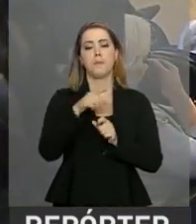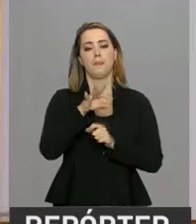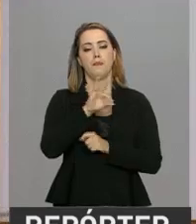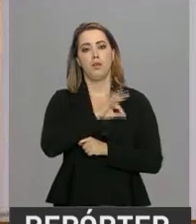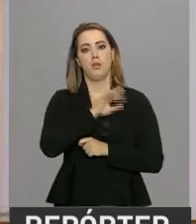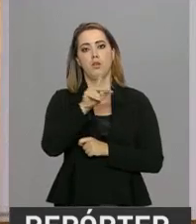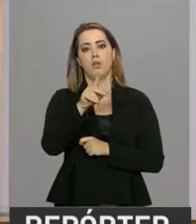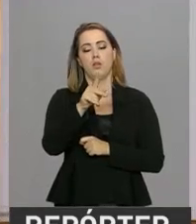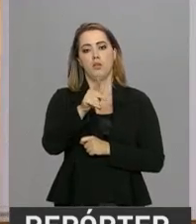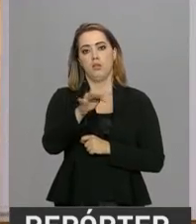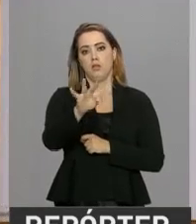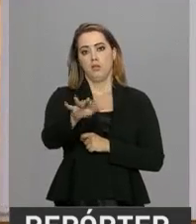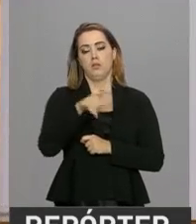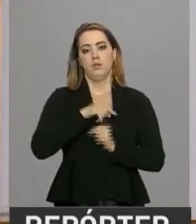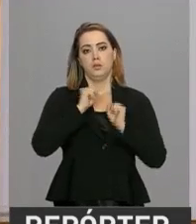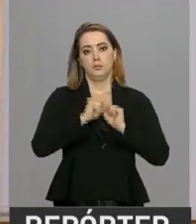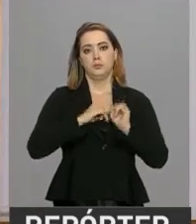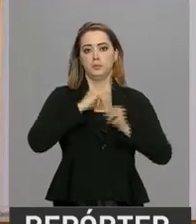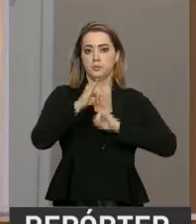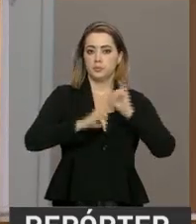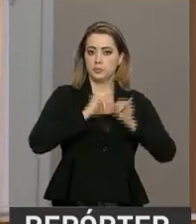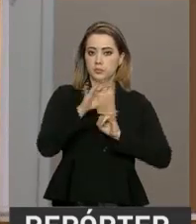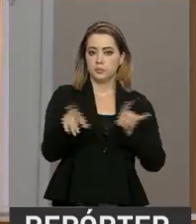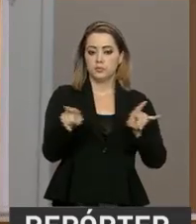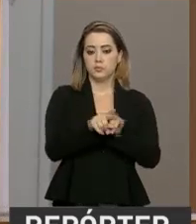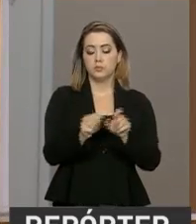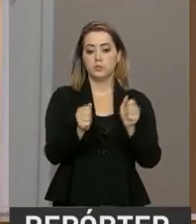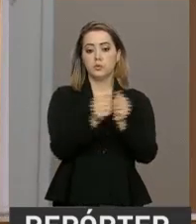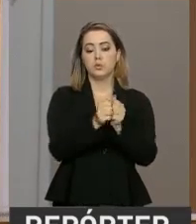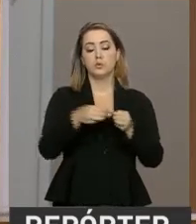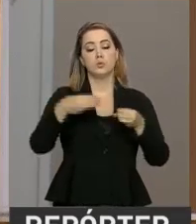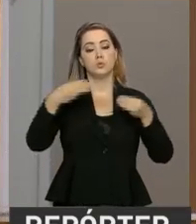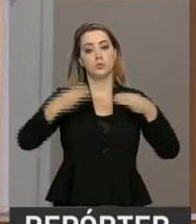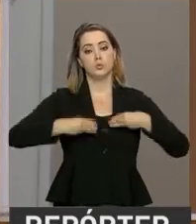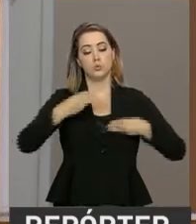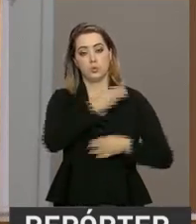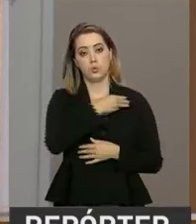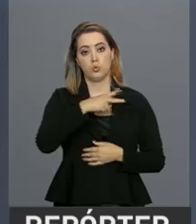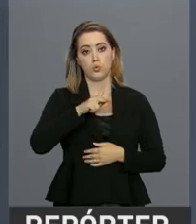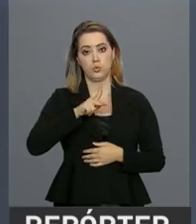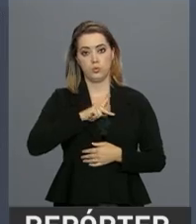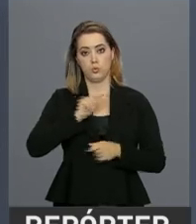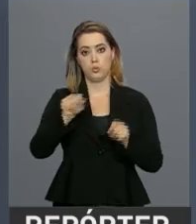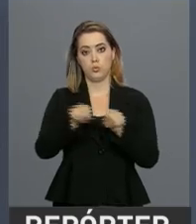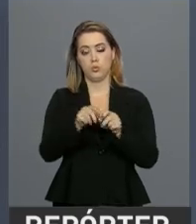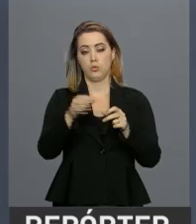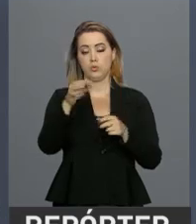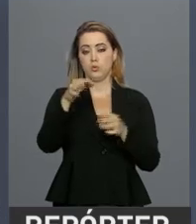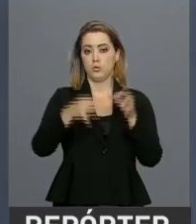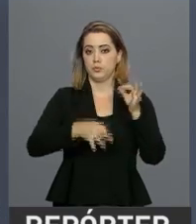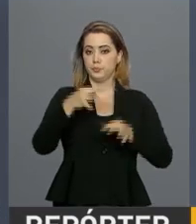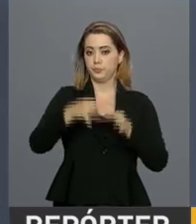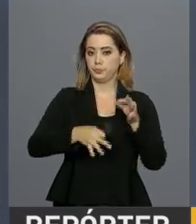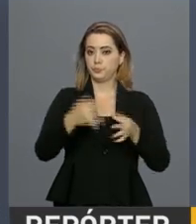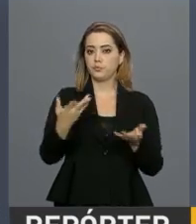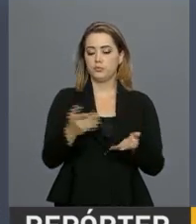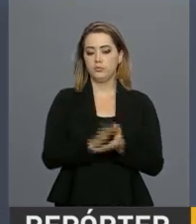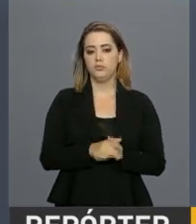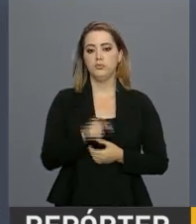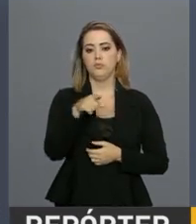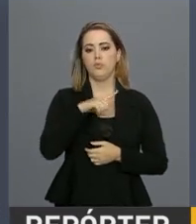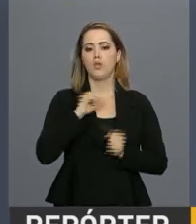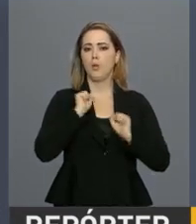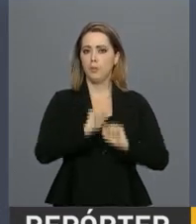compartilhar informações em tempo real com o Ministério Público Federal e o Poder Judiciário. Além da rapidez, o EPOL